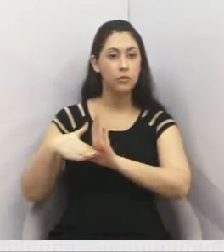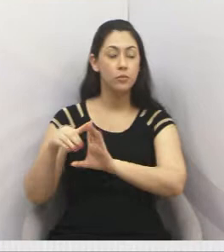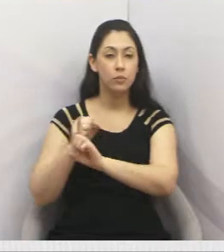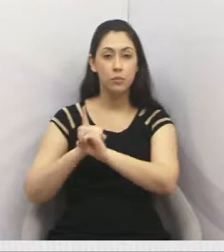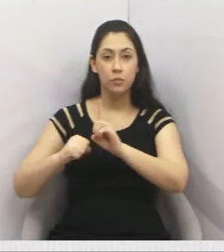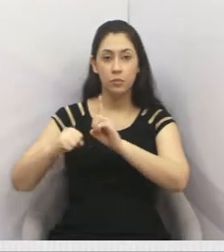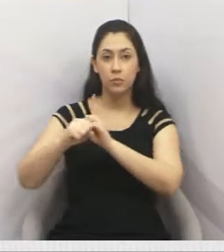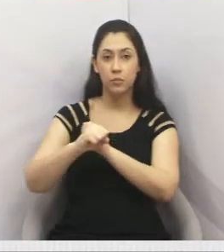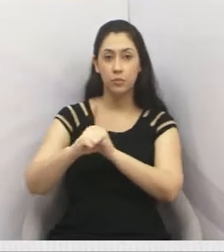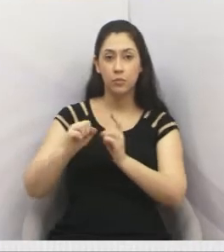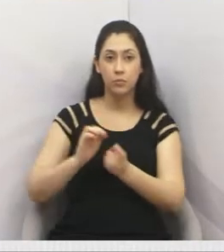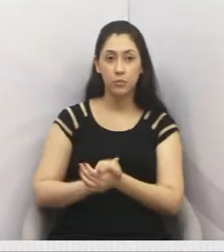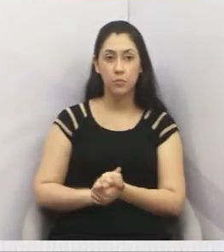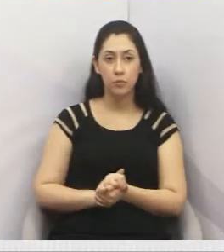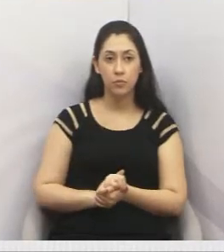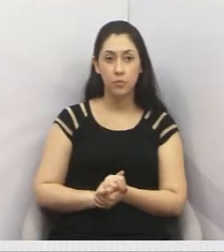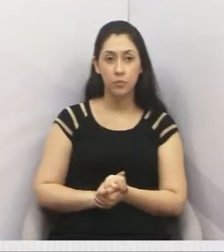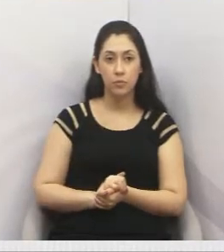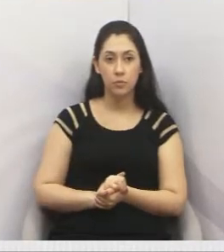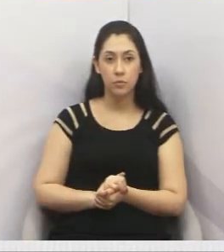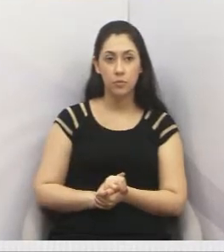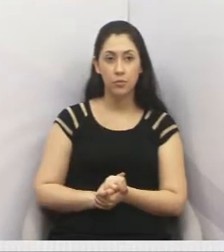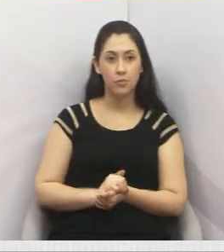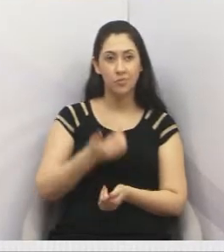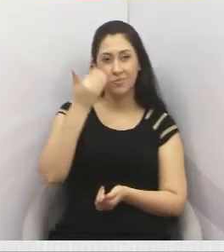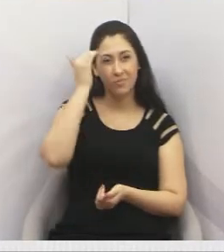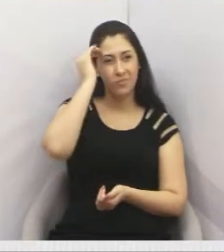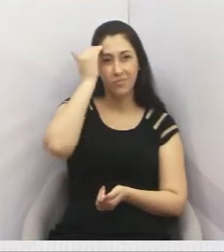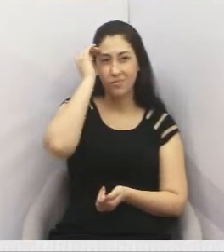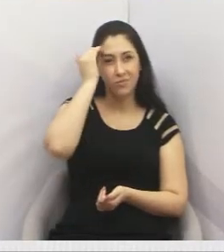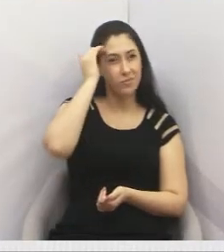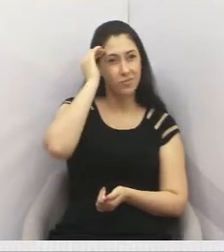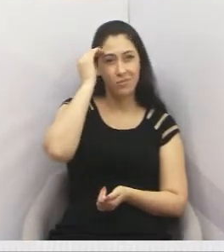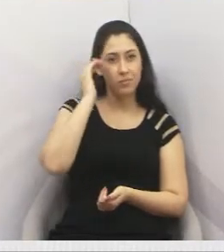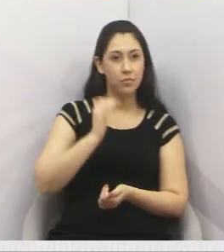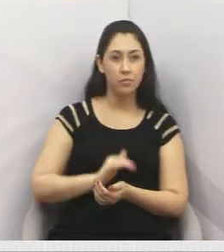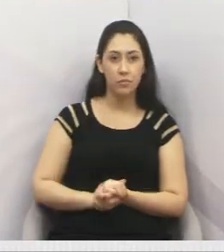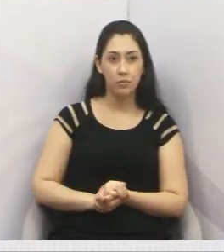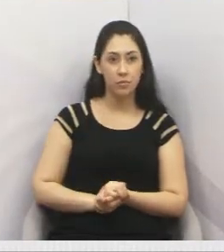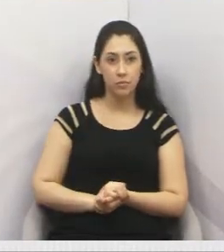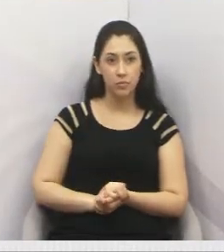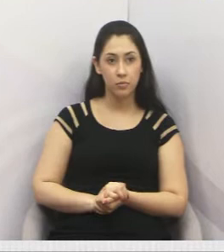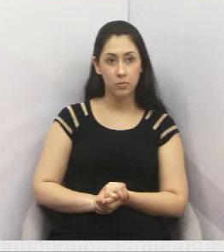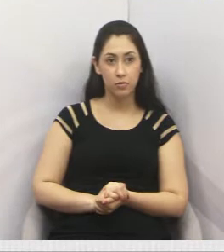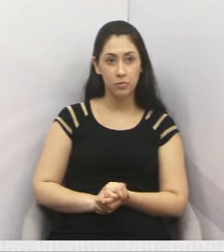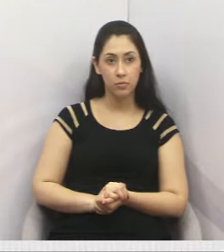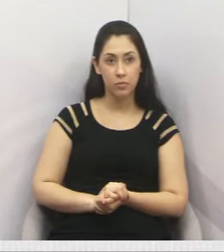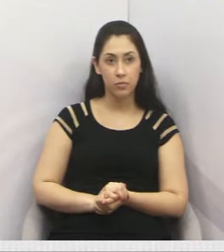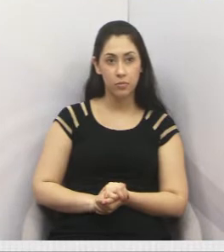Movimentos populares, está inconclusivo, está